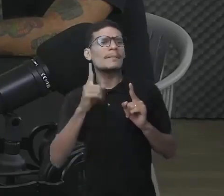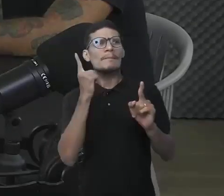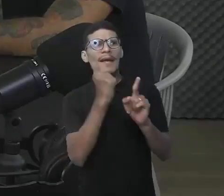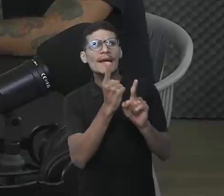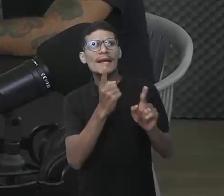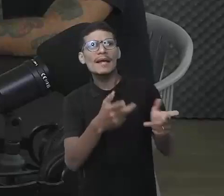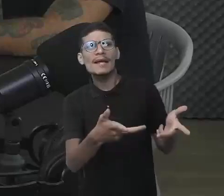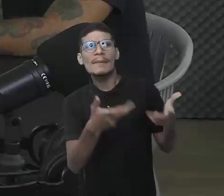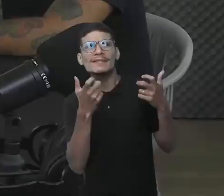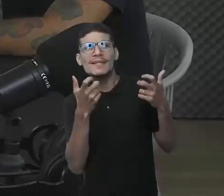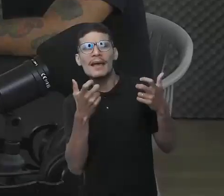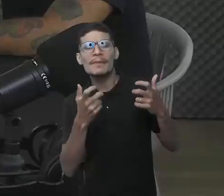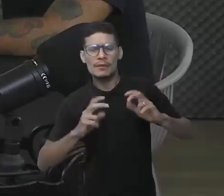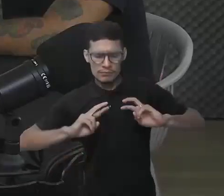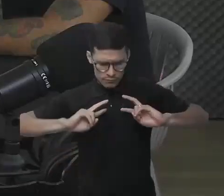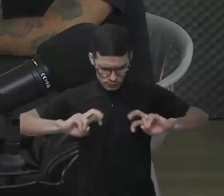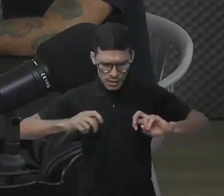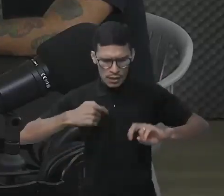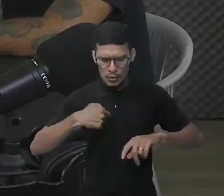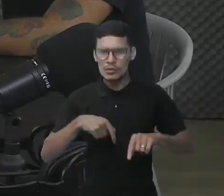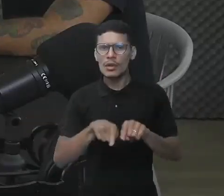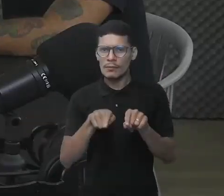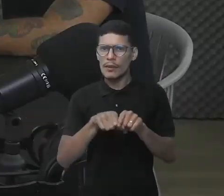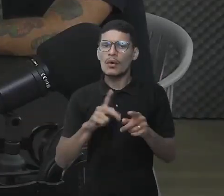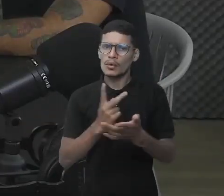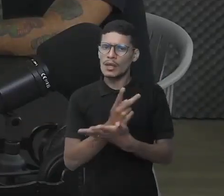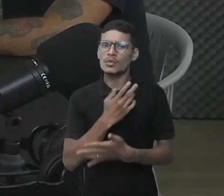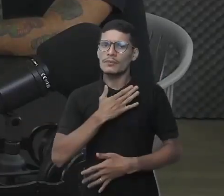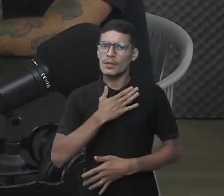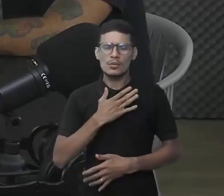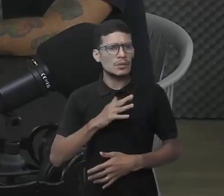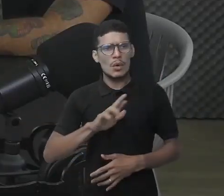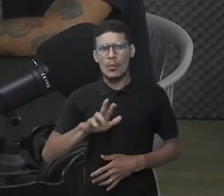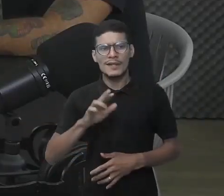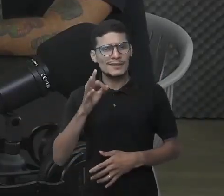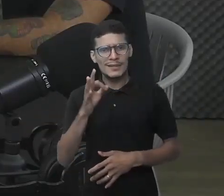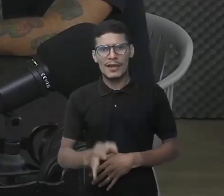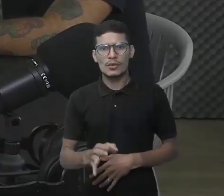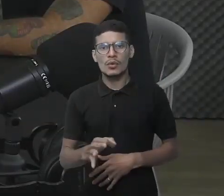se identifica, diz, eu estou passando por isso, então isso não está certo, isso. Aí ela